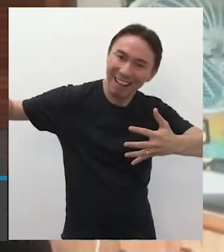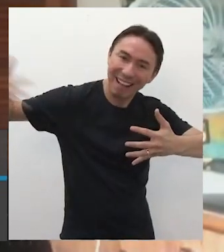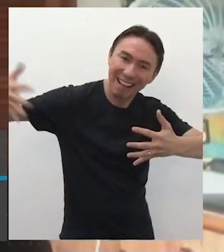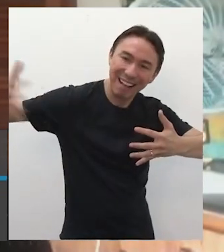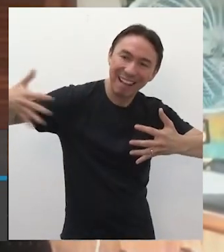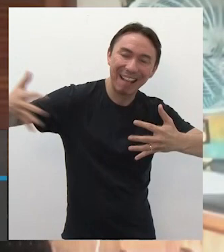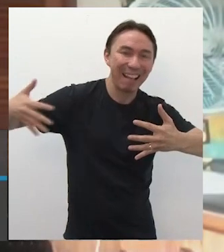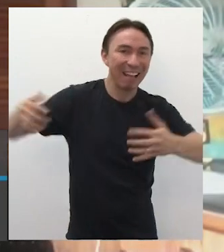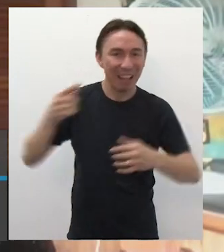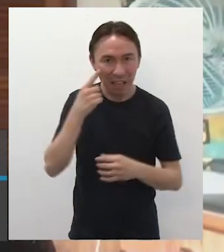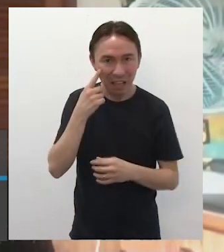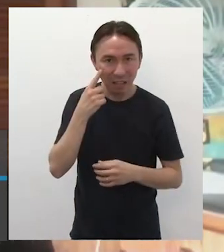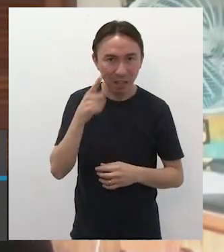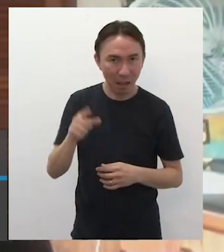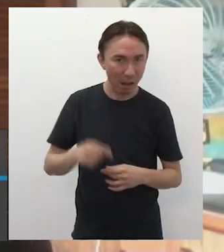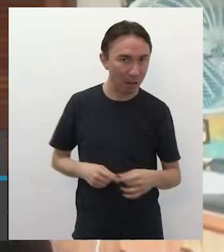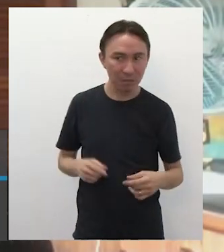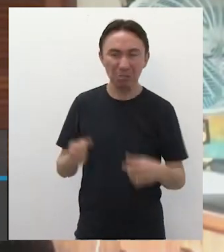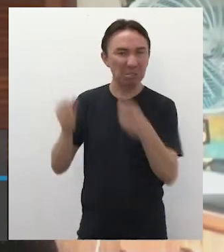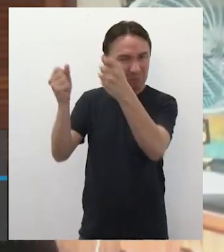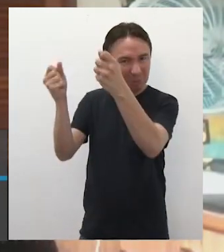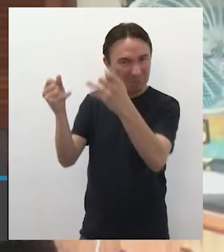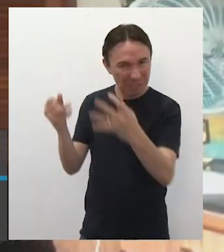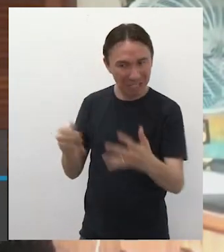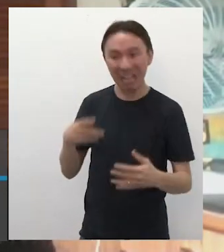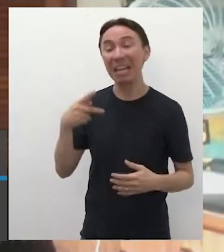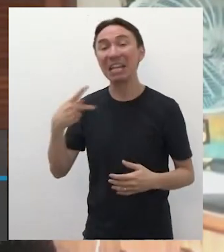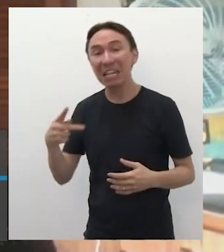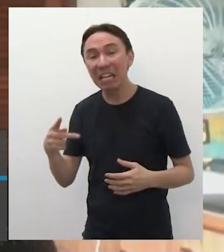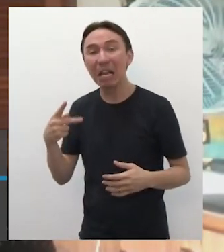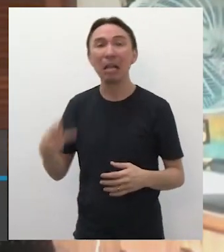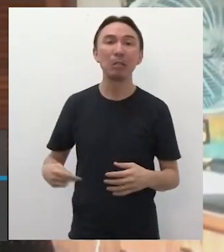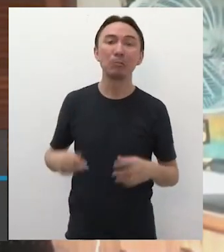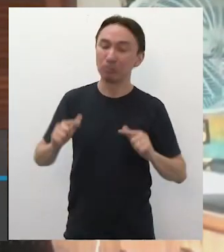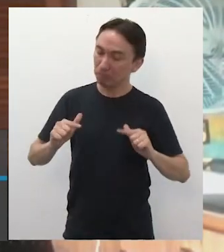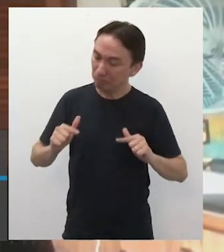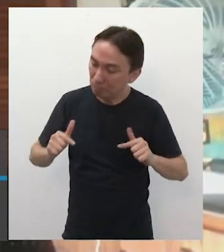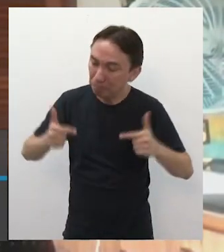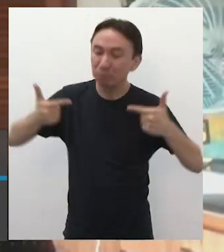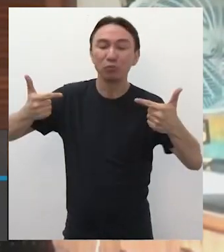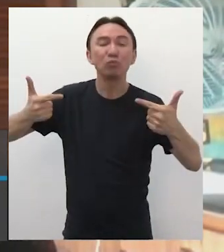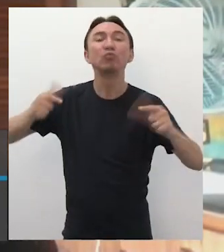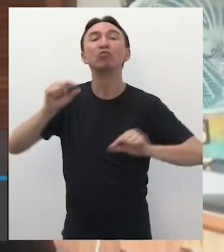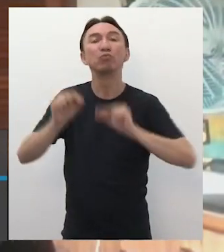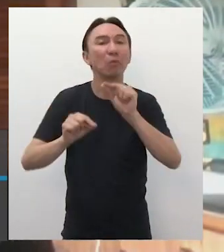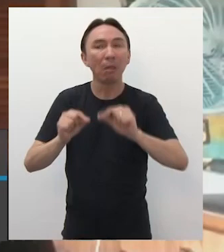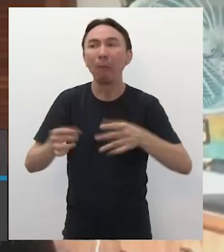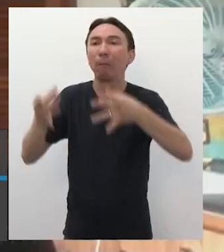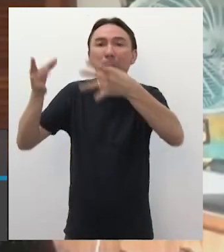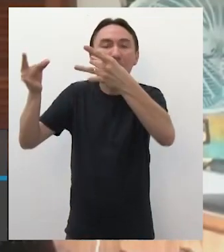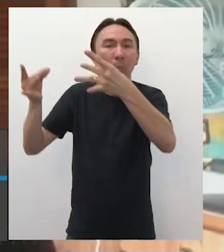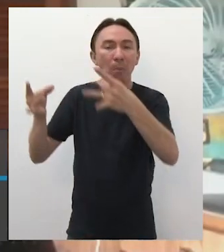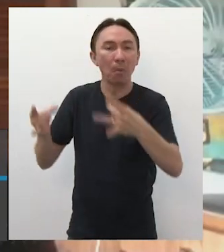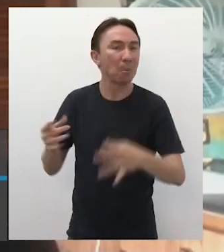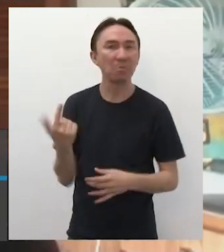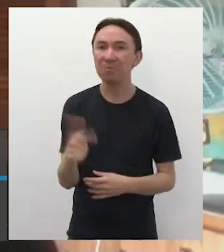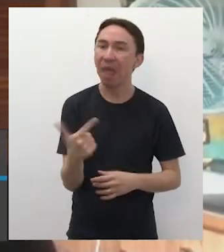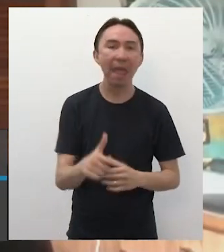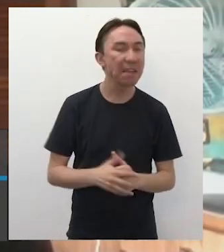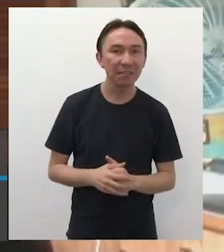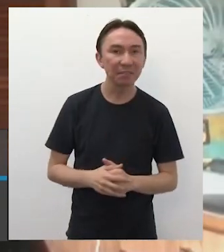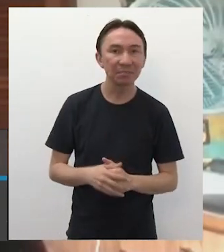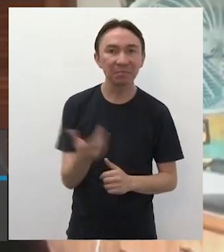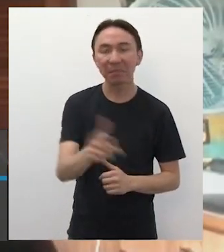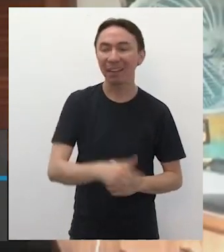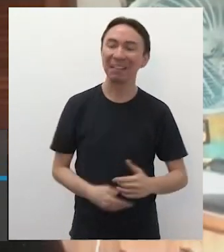as atitudes. A bajulação, ela coloca muitos elogios sem que haja